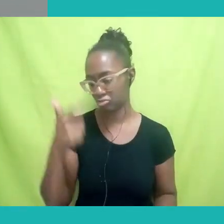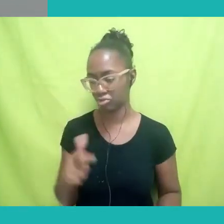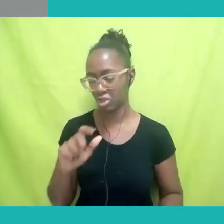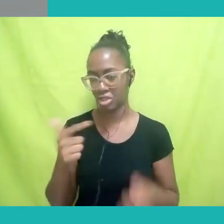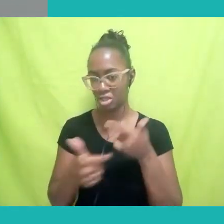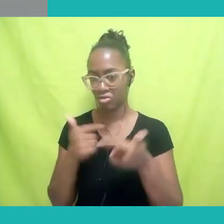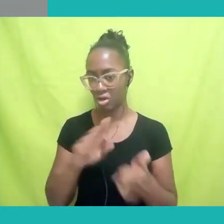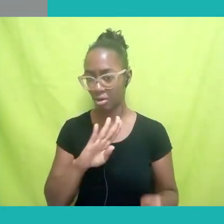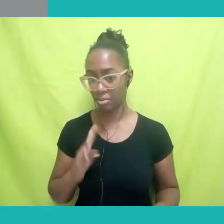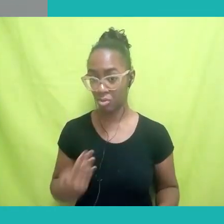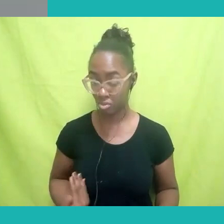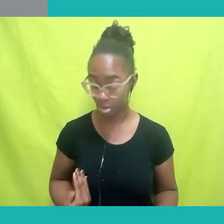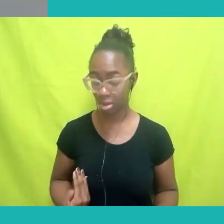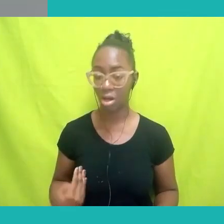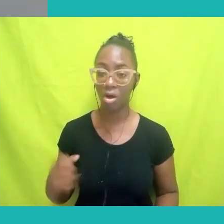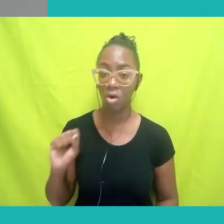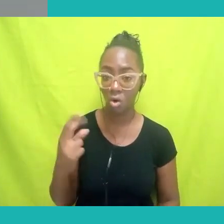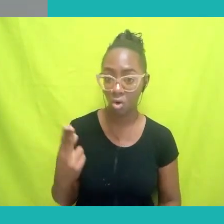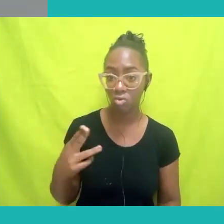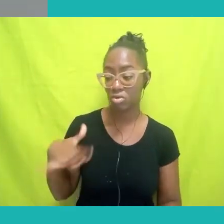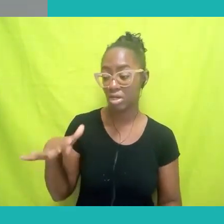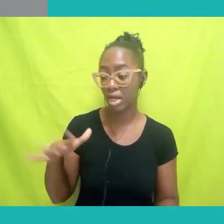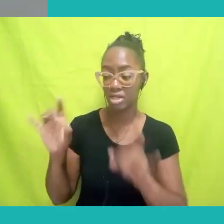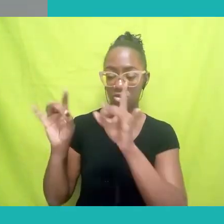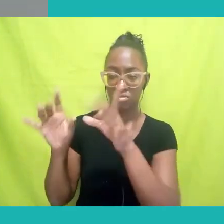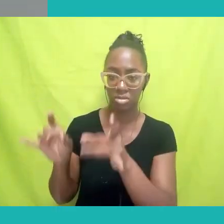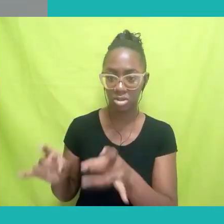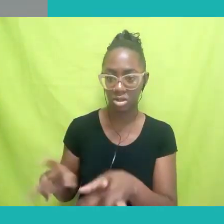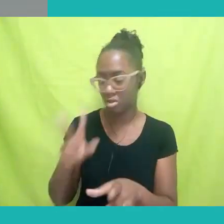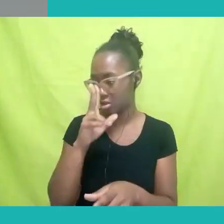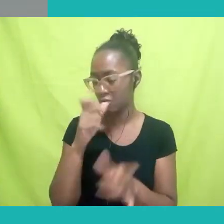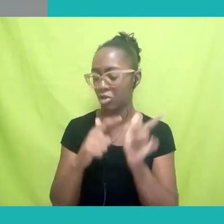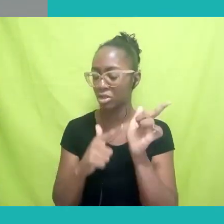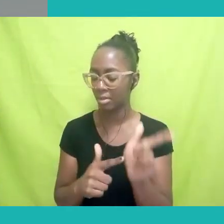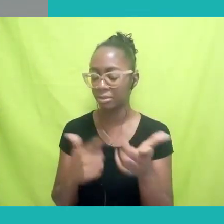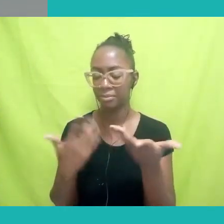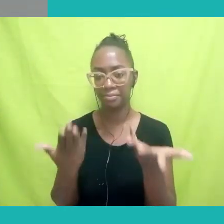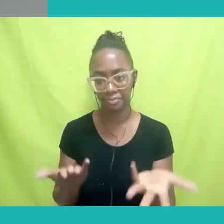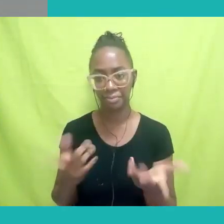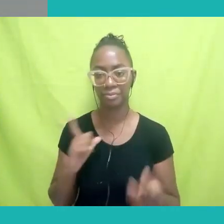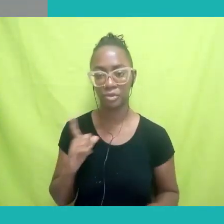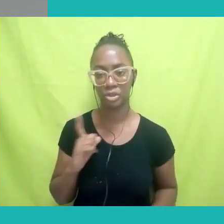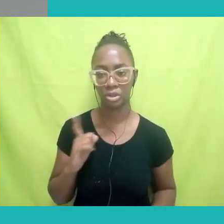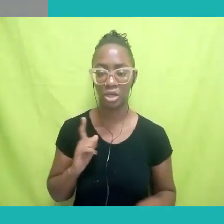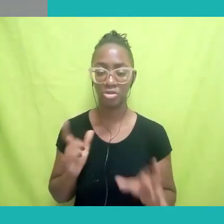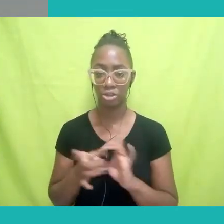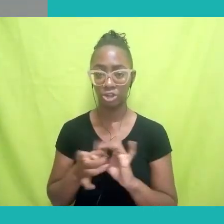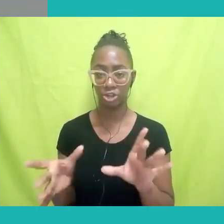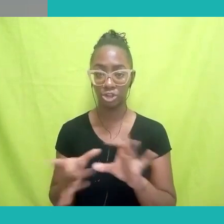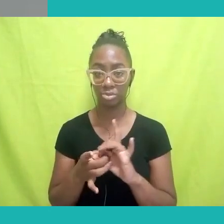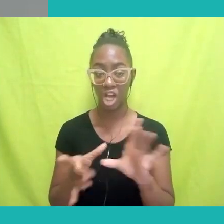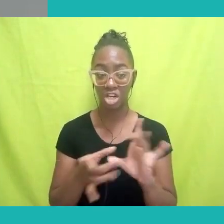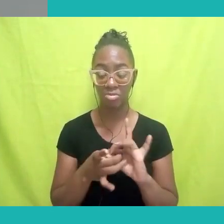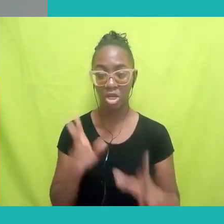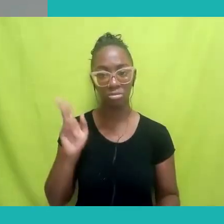uma servidora pública de caráter especial das Forças Armadas. Então, você tem uma disponibilidade